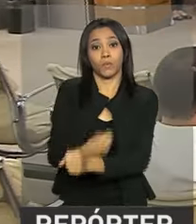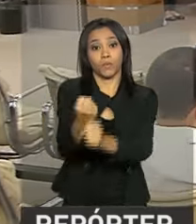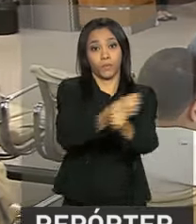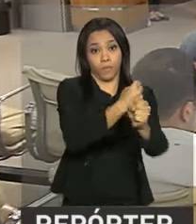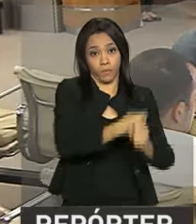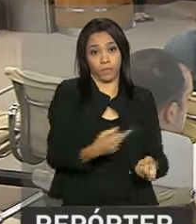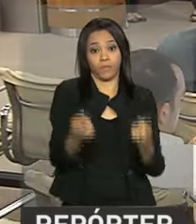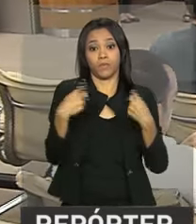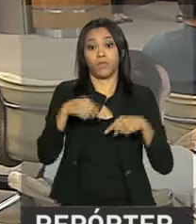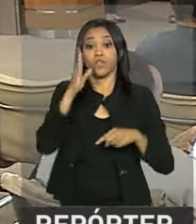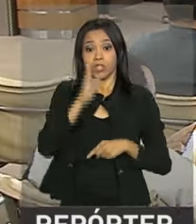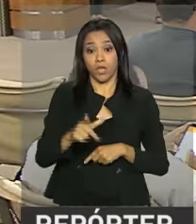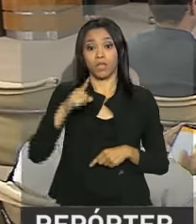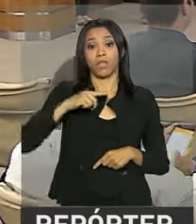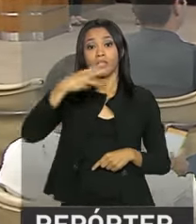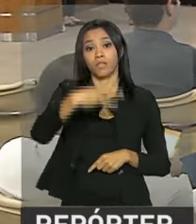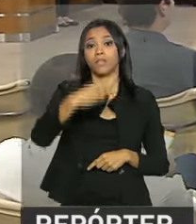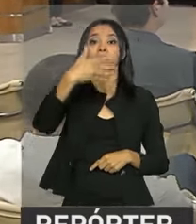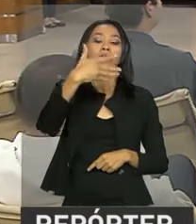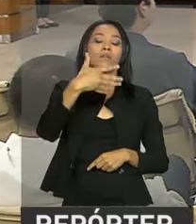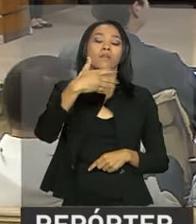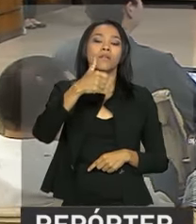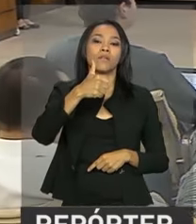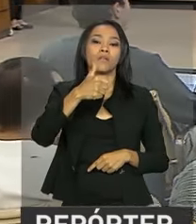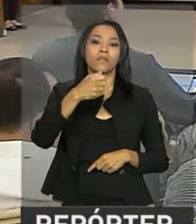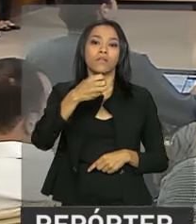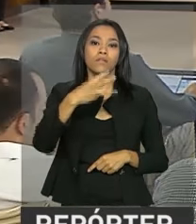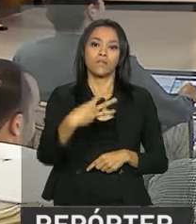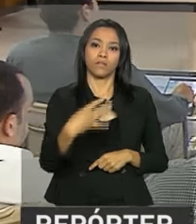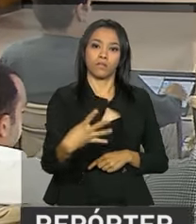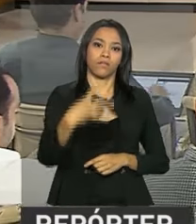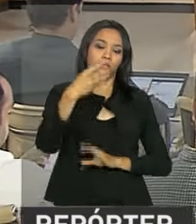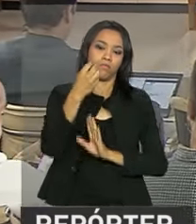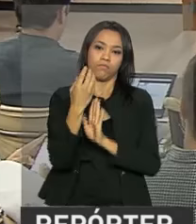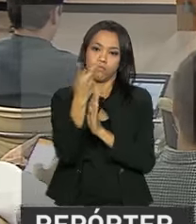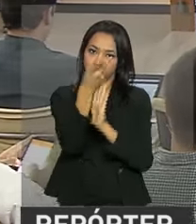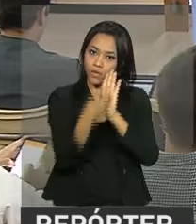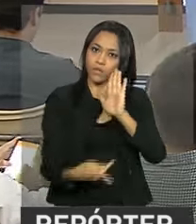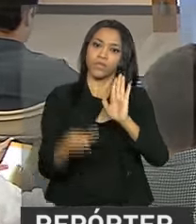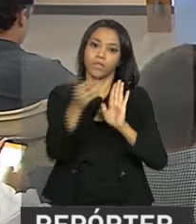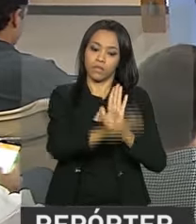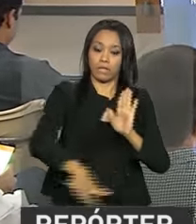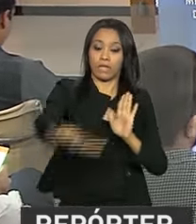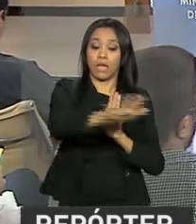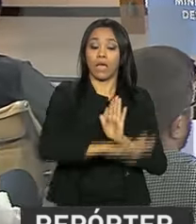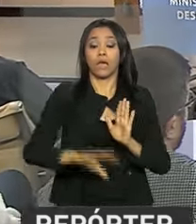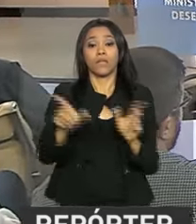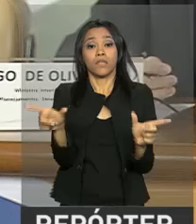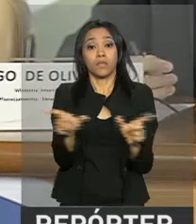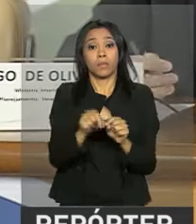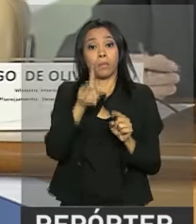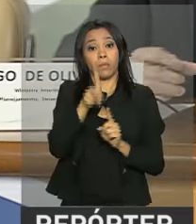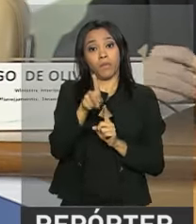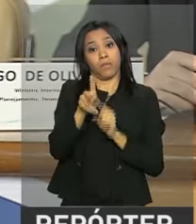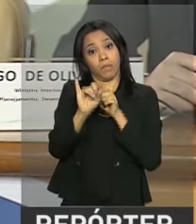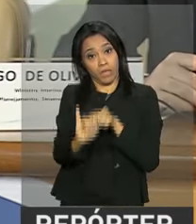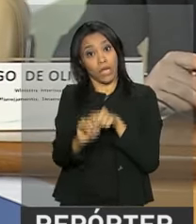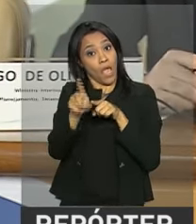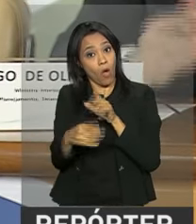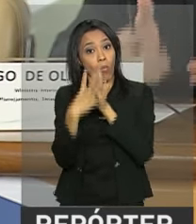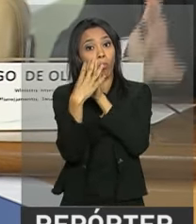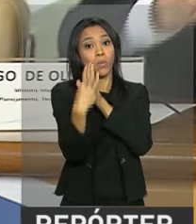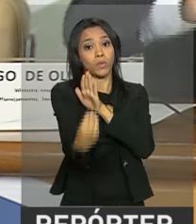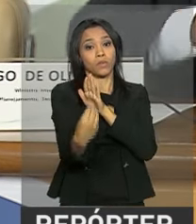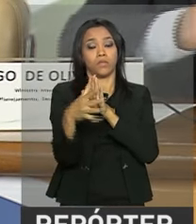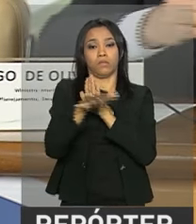existem 34 projetos previstos para concessão pelo Programa de Parcerias de Investimentos, o PPI. Com a medida